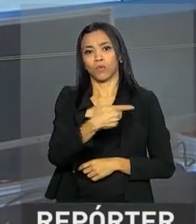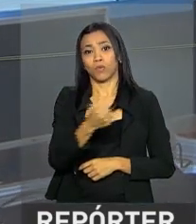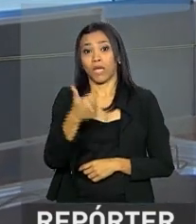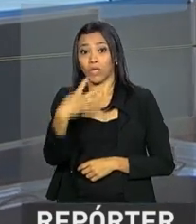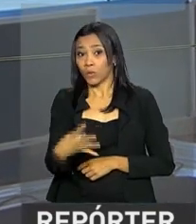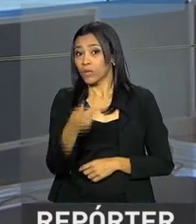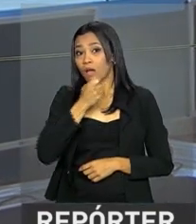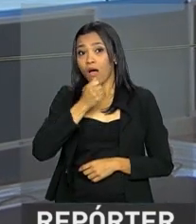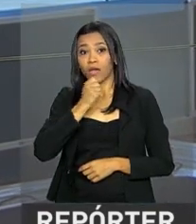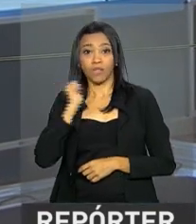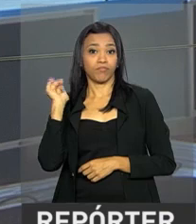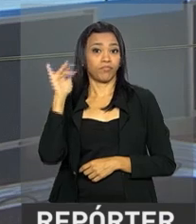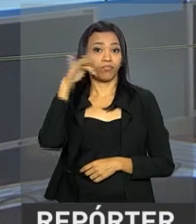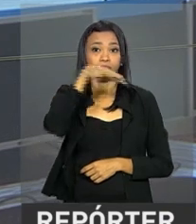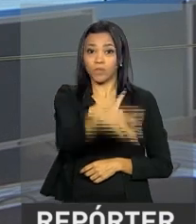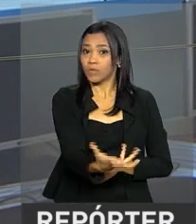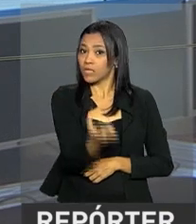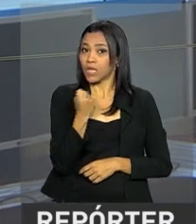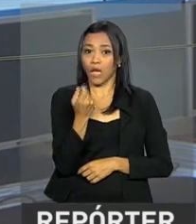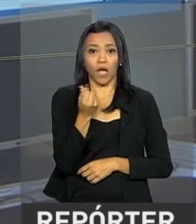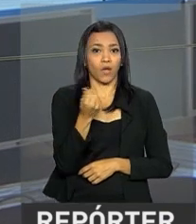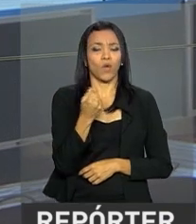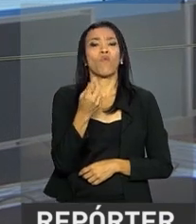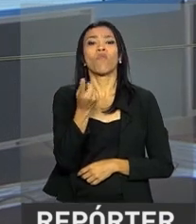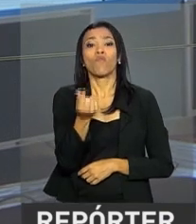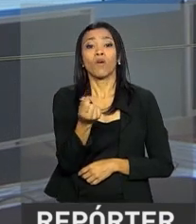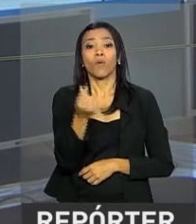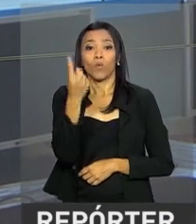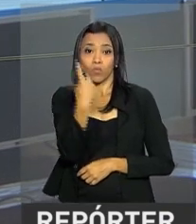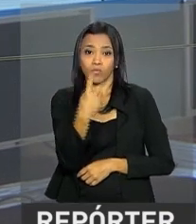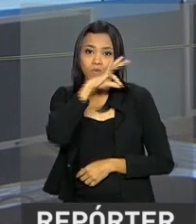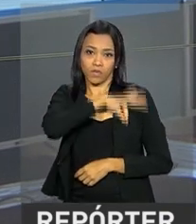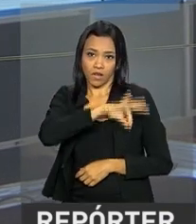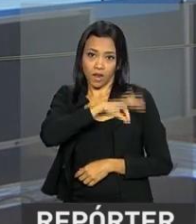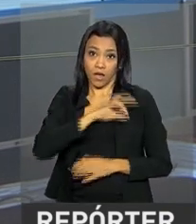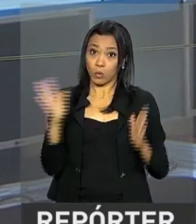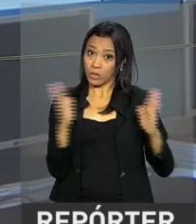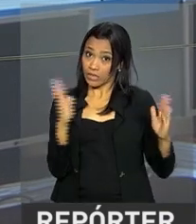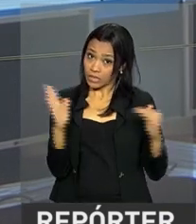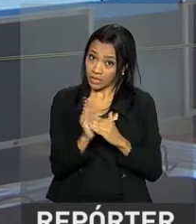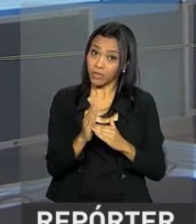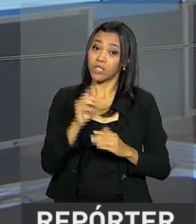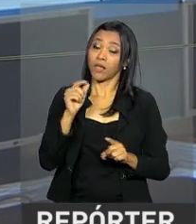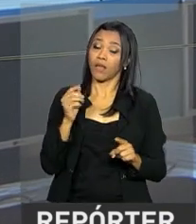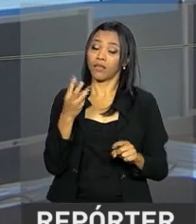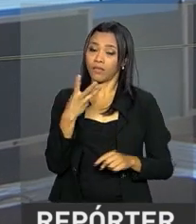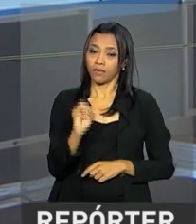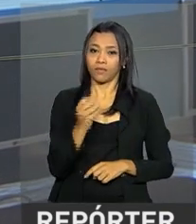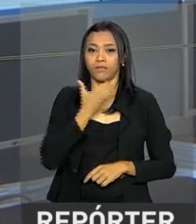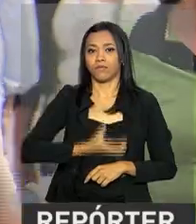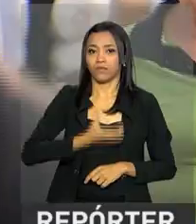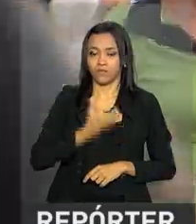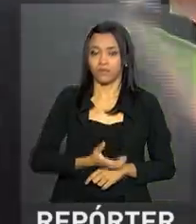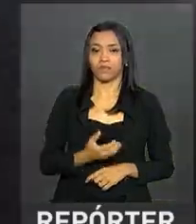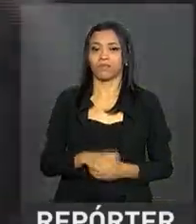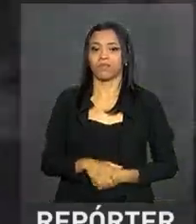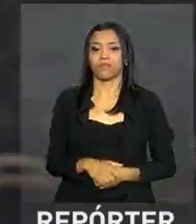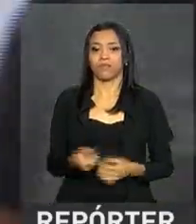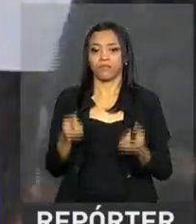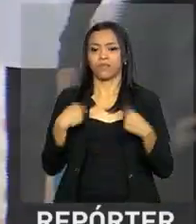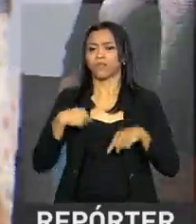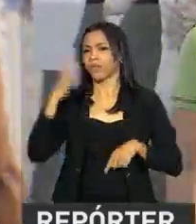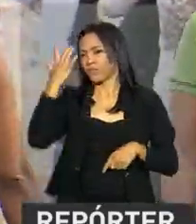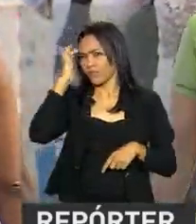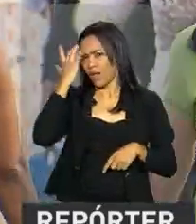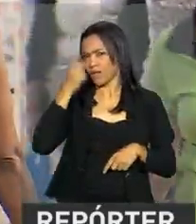não sacaram o benefício no valor de um salário mínimo. A data limite é 30 de dezembro. O que você